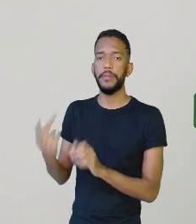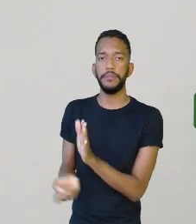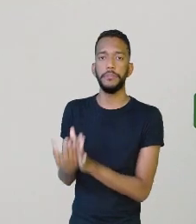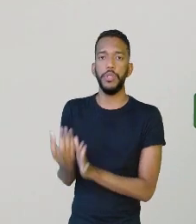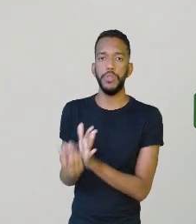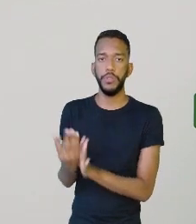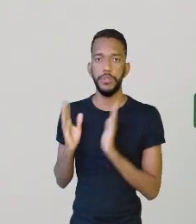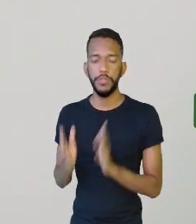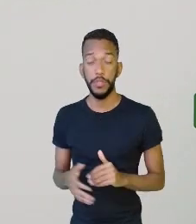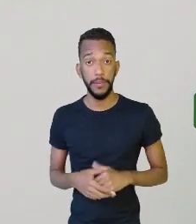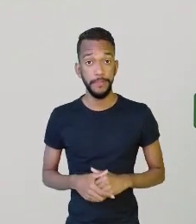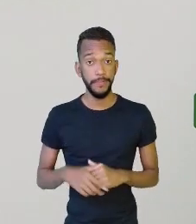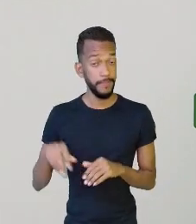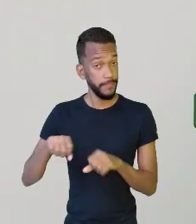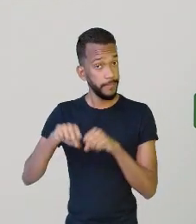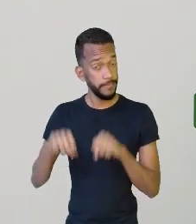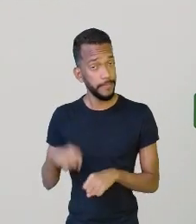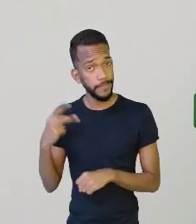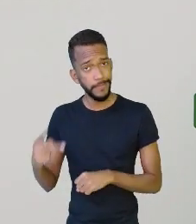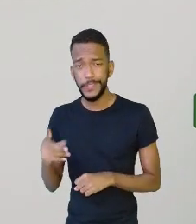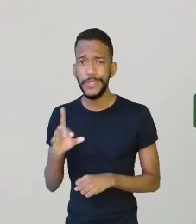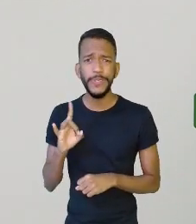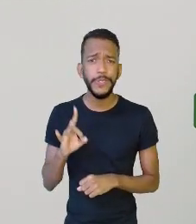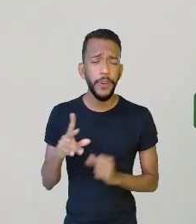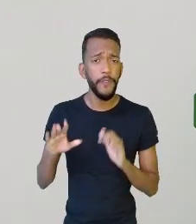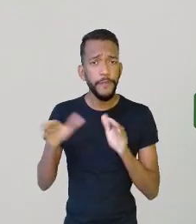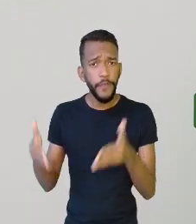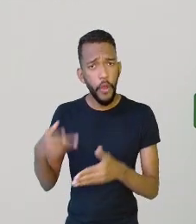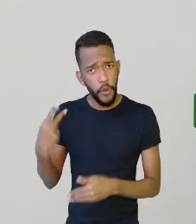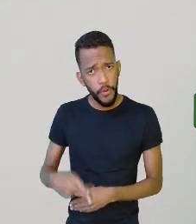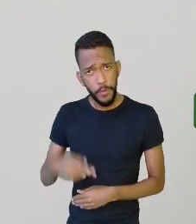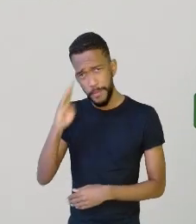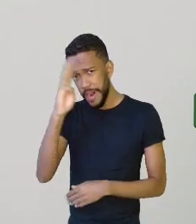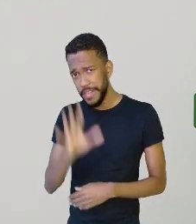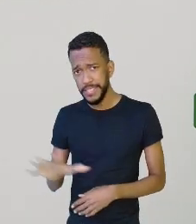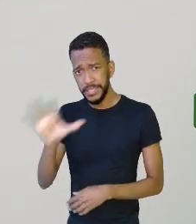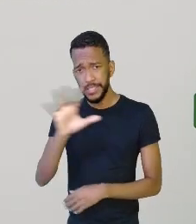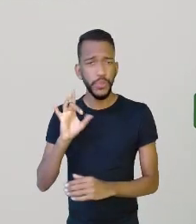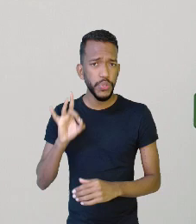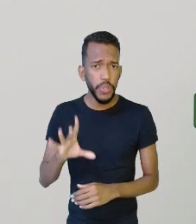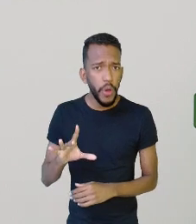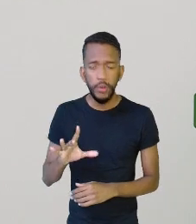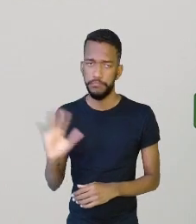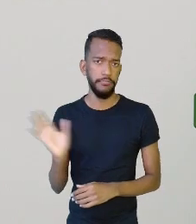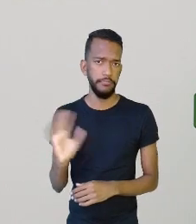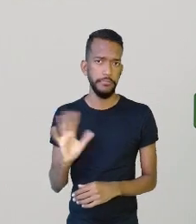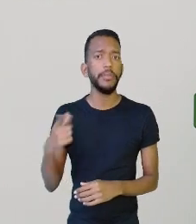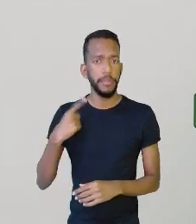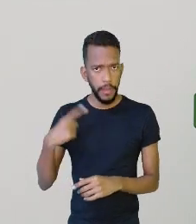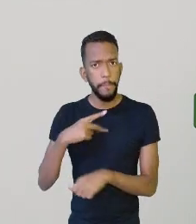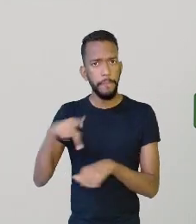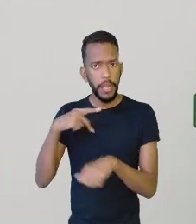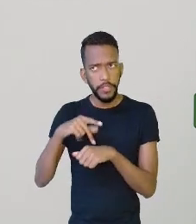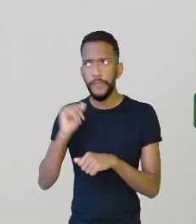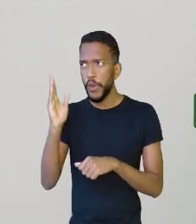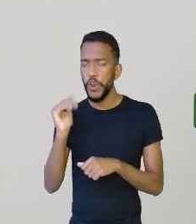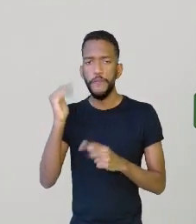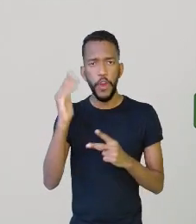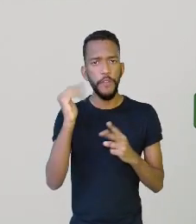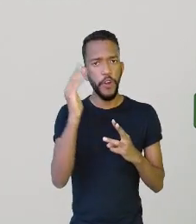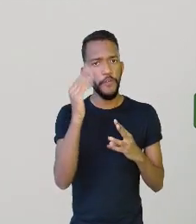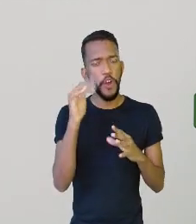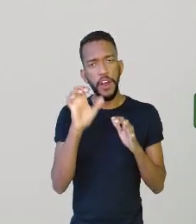produção. E o sistema que não era só aqui no Brasil, que fez parte de outros lugares, em outras produções, de